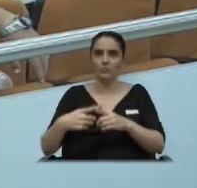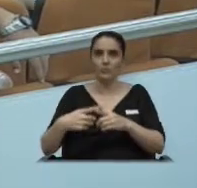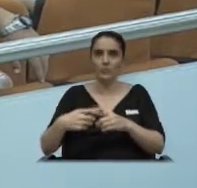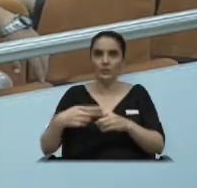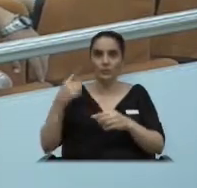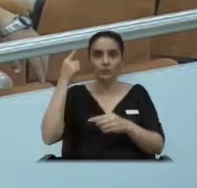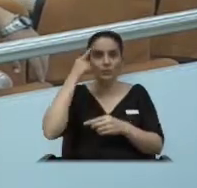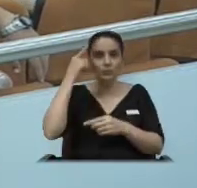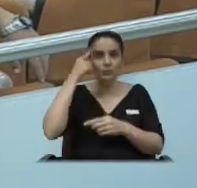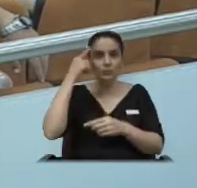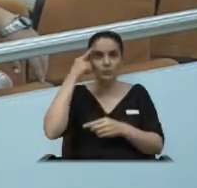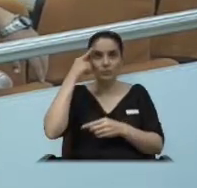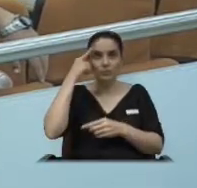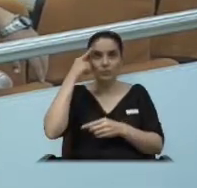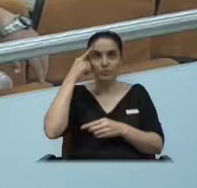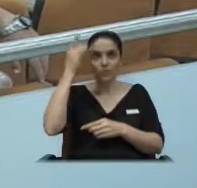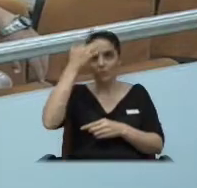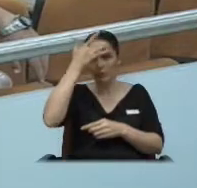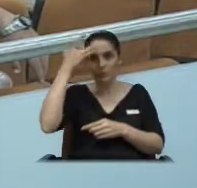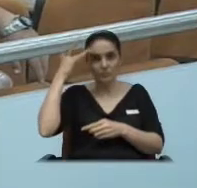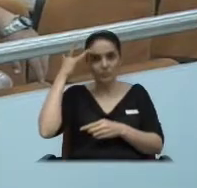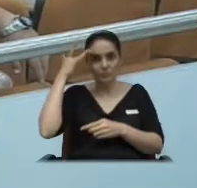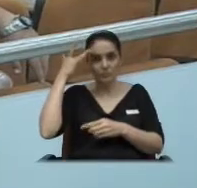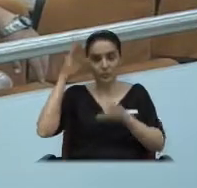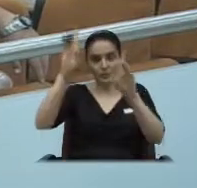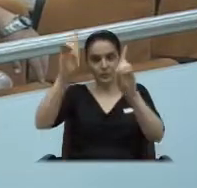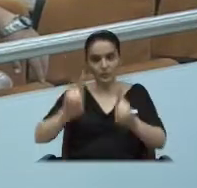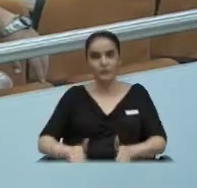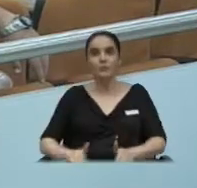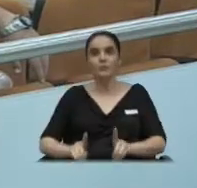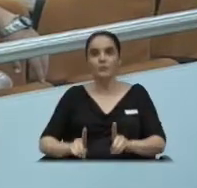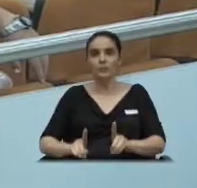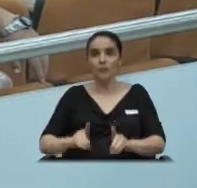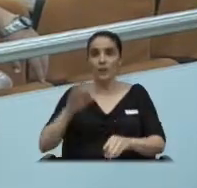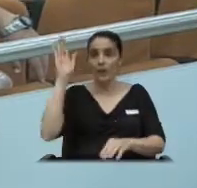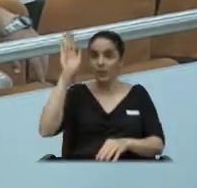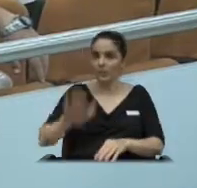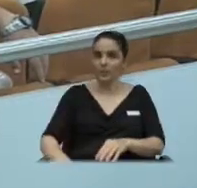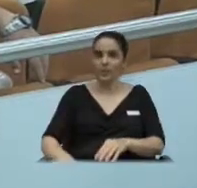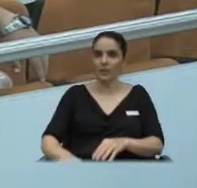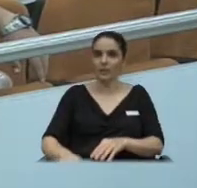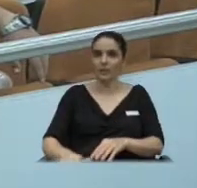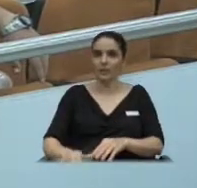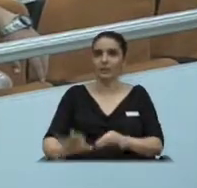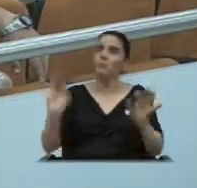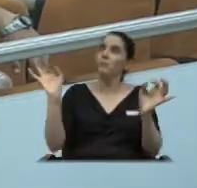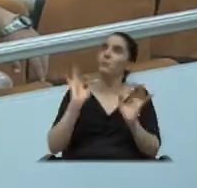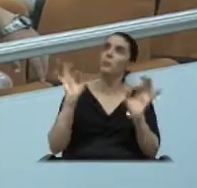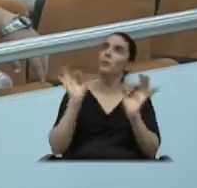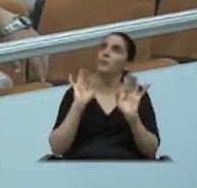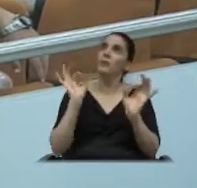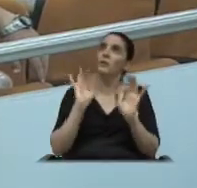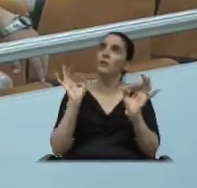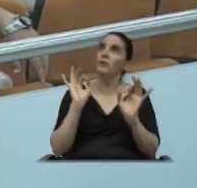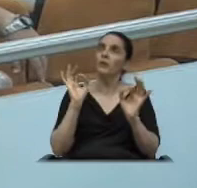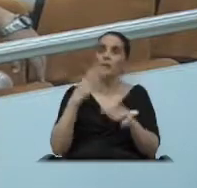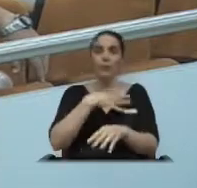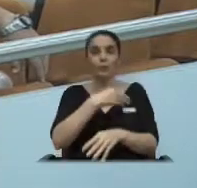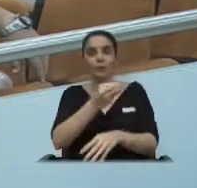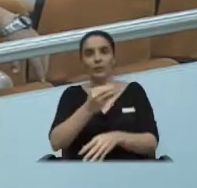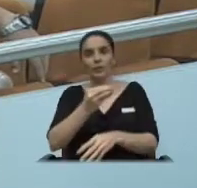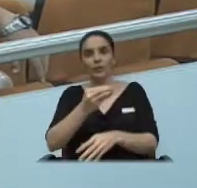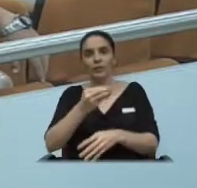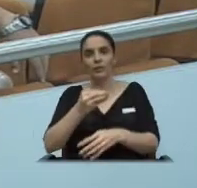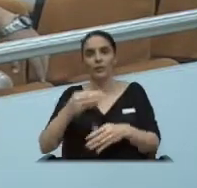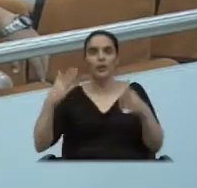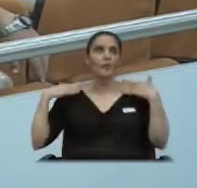raciocínio que uma pessoa portadora de deficiência, à tarde, ela está sem fazer nada, ela vai pegar o seu filho, colocar dentro do ônibus e vai passear